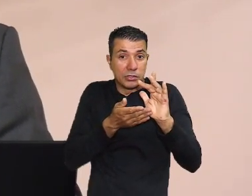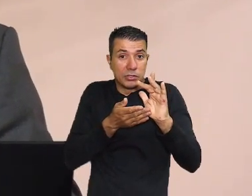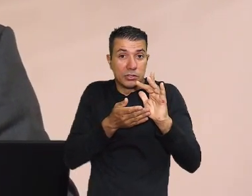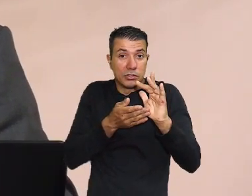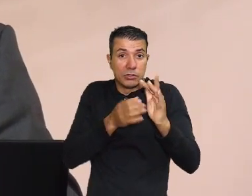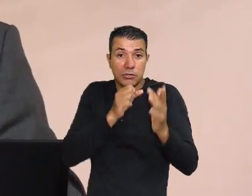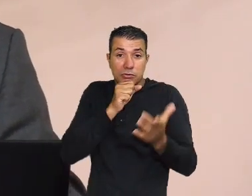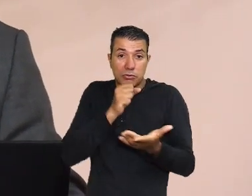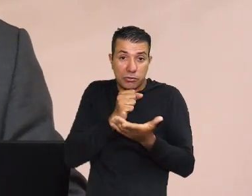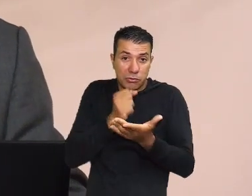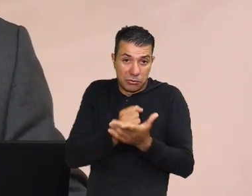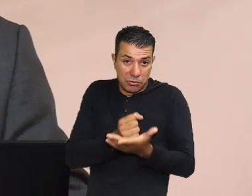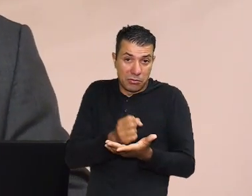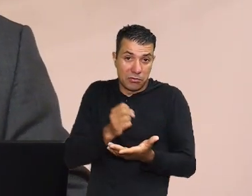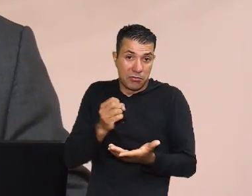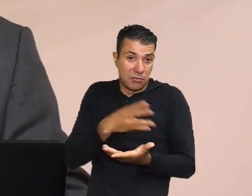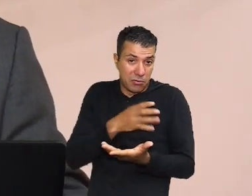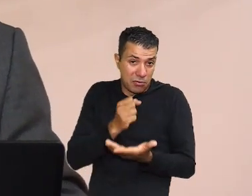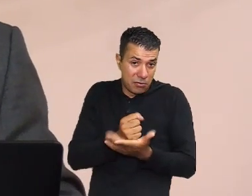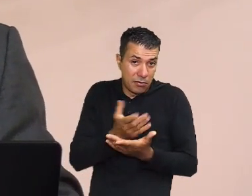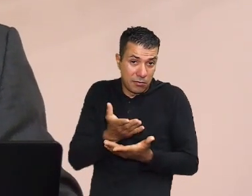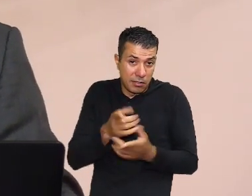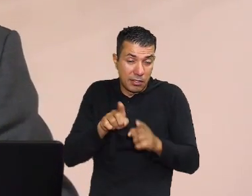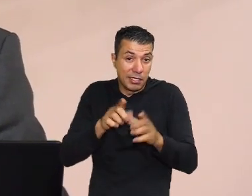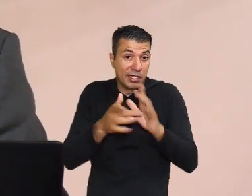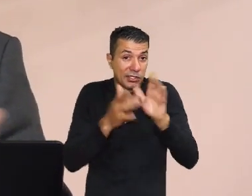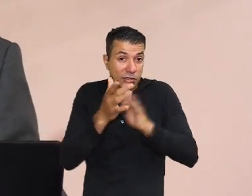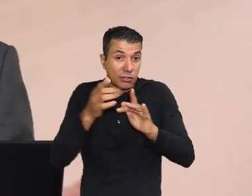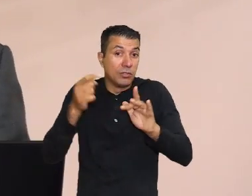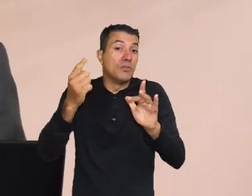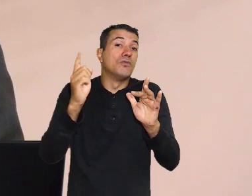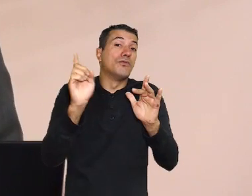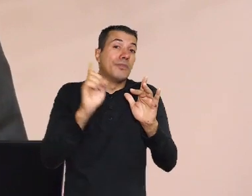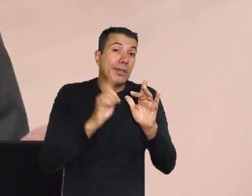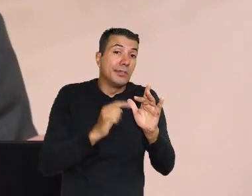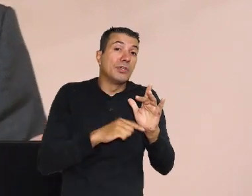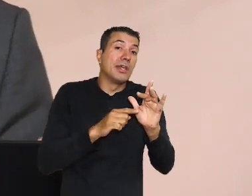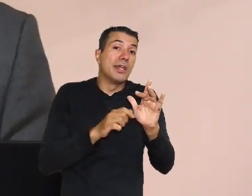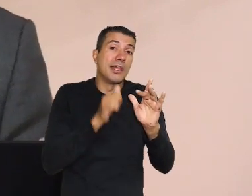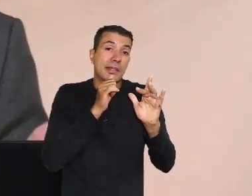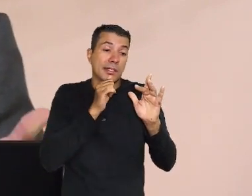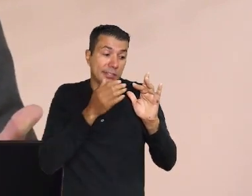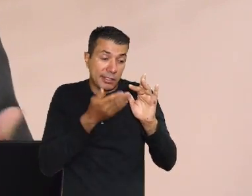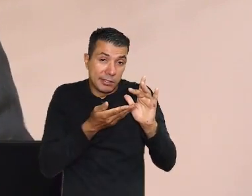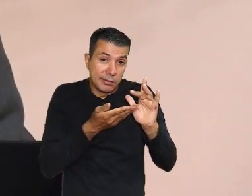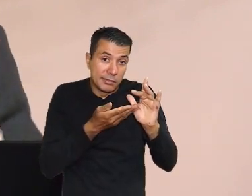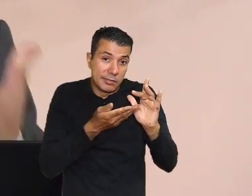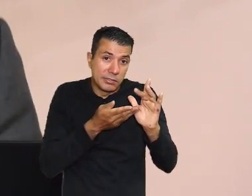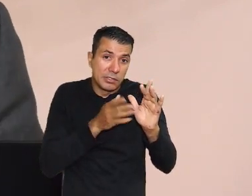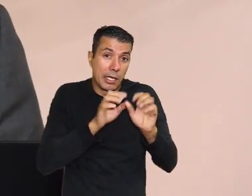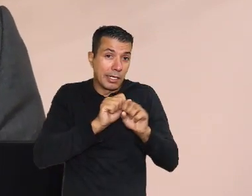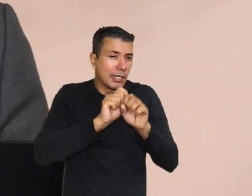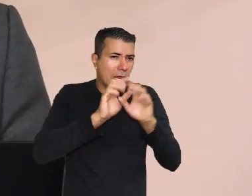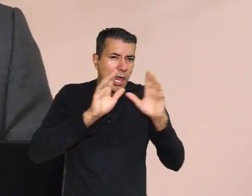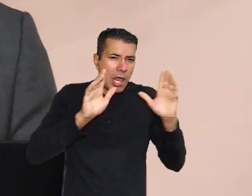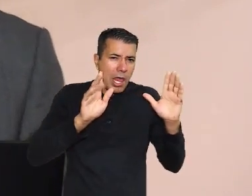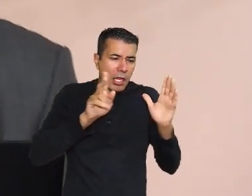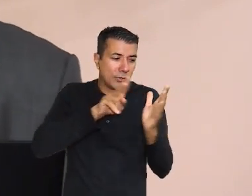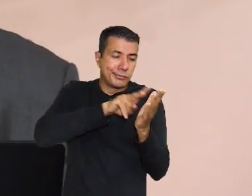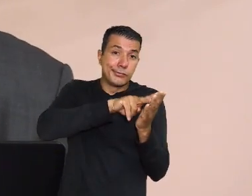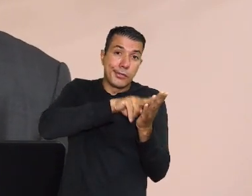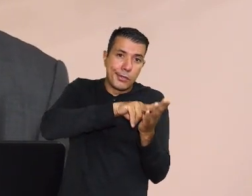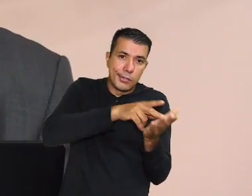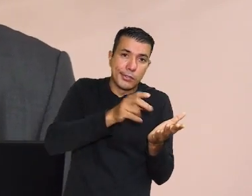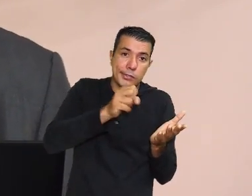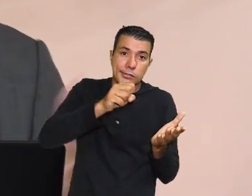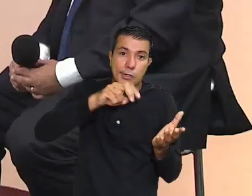Novo Testamento. Jesus ele veio para nos dar o exemplo e a Bíblia nos mostra que essa imagem do sono ela é muito apropriada. E precisamos